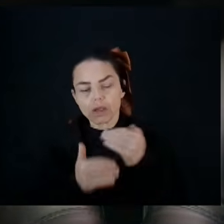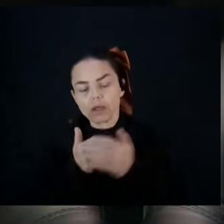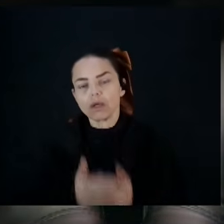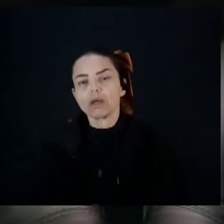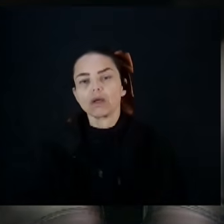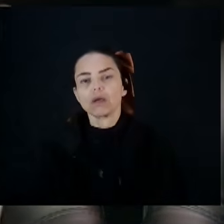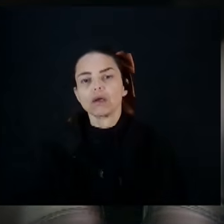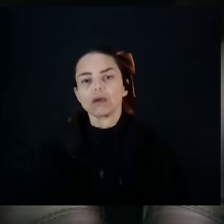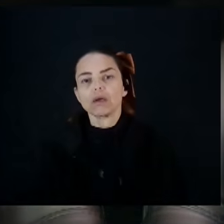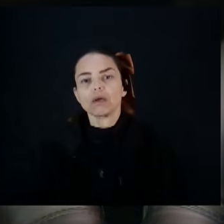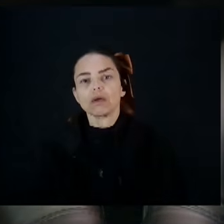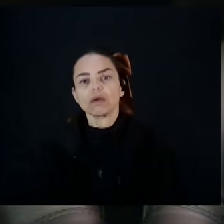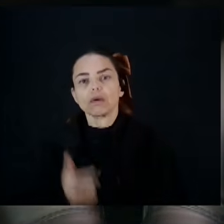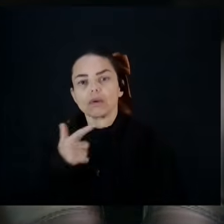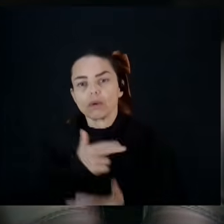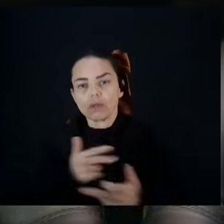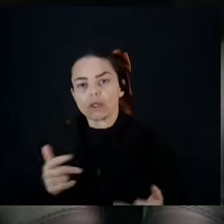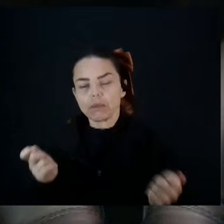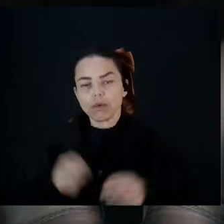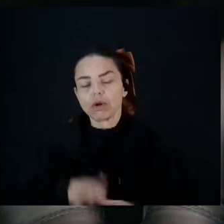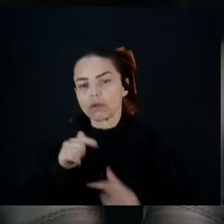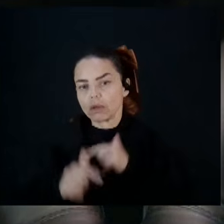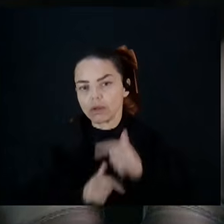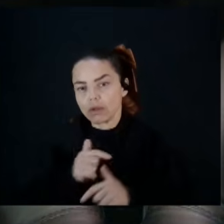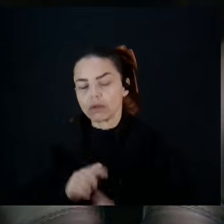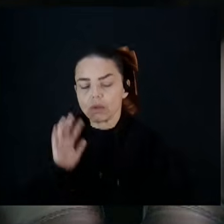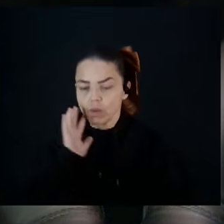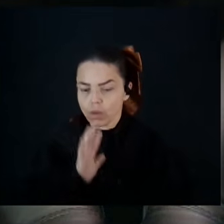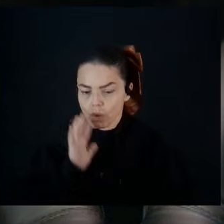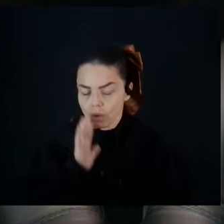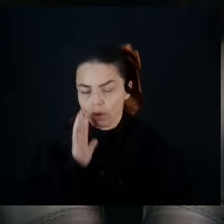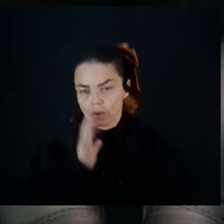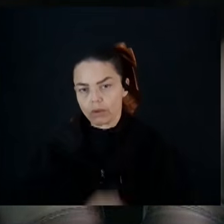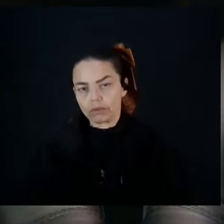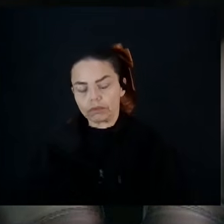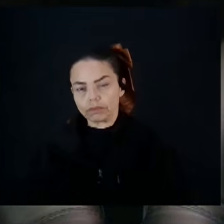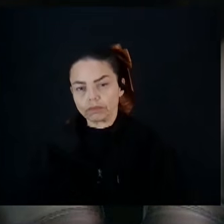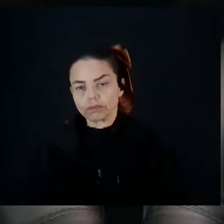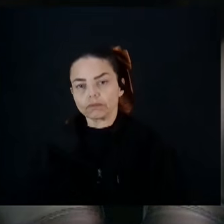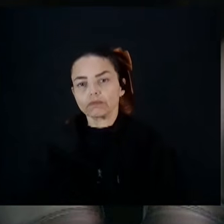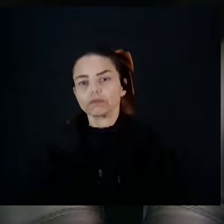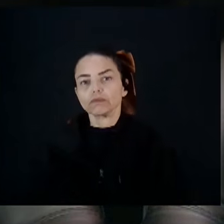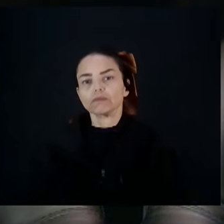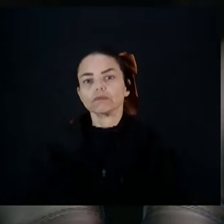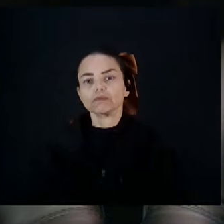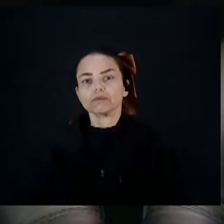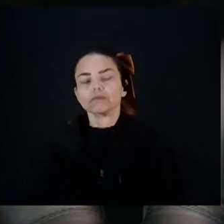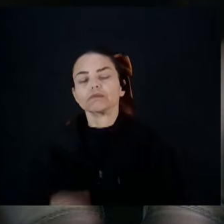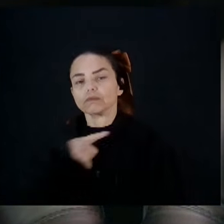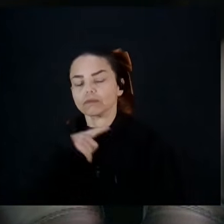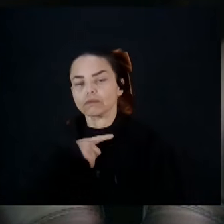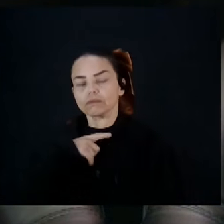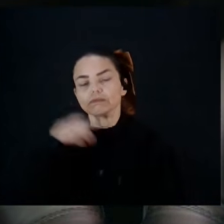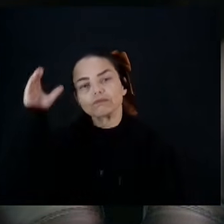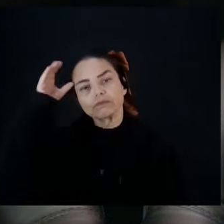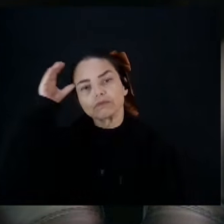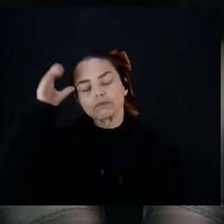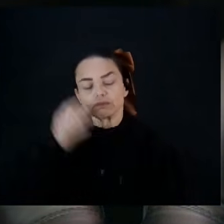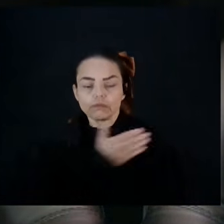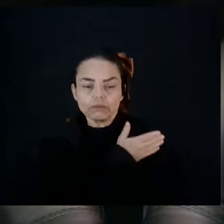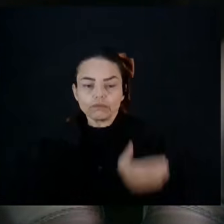algo que a gente pode trabalhar, é bacana trabalhar com a pessoa, para que ela tenha consciência do comportamento